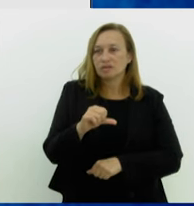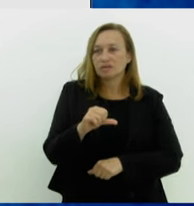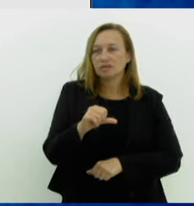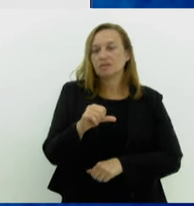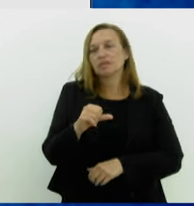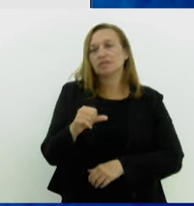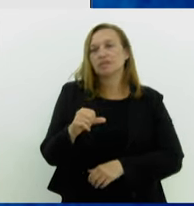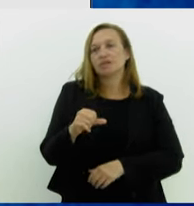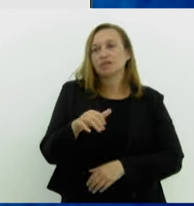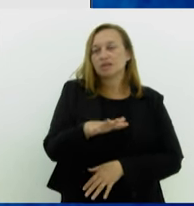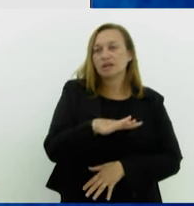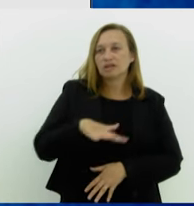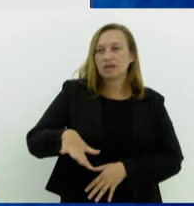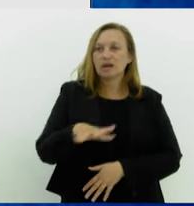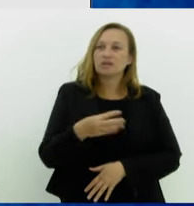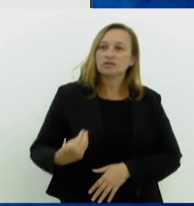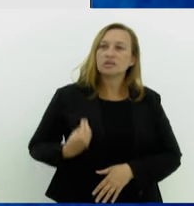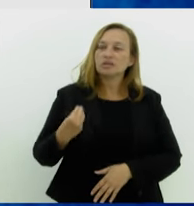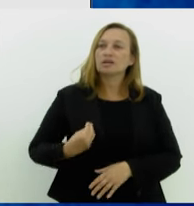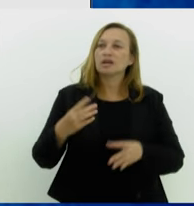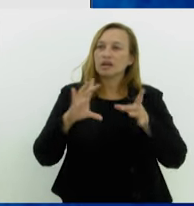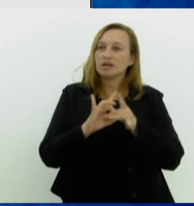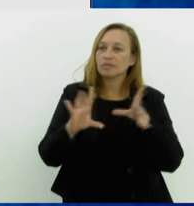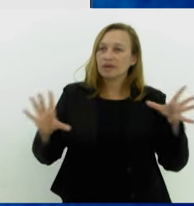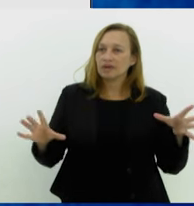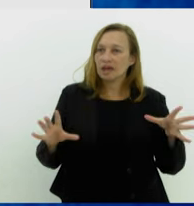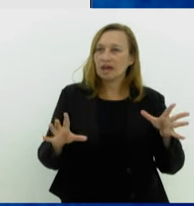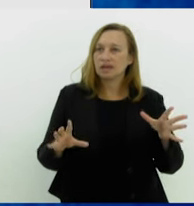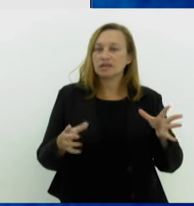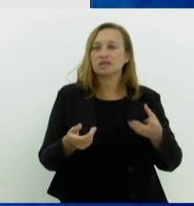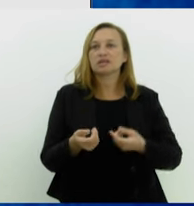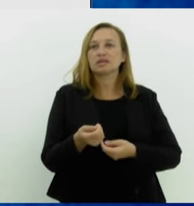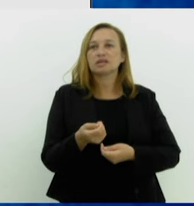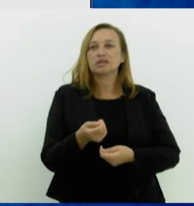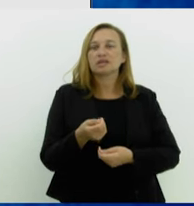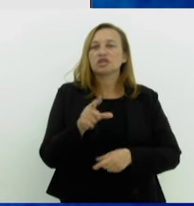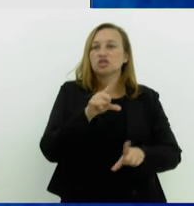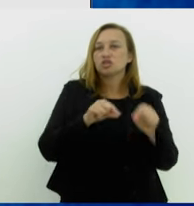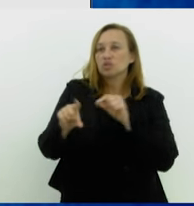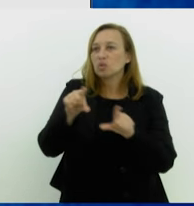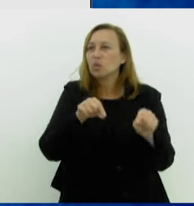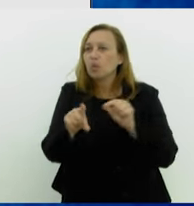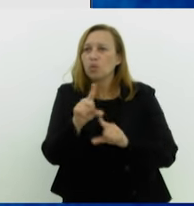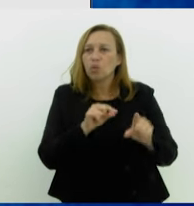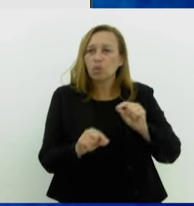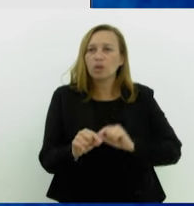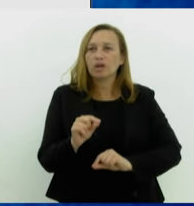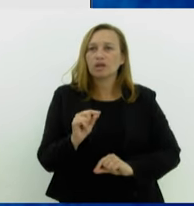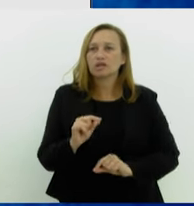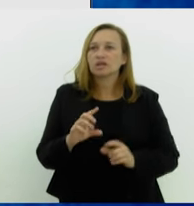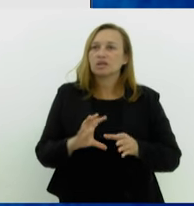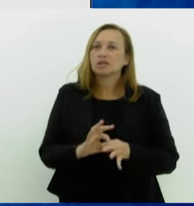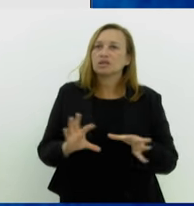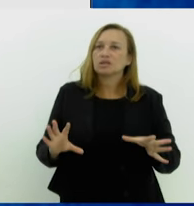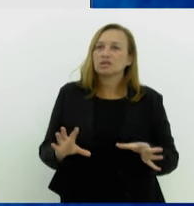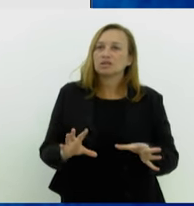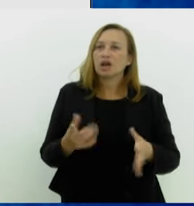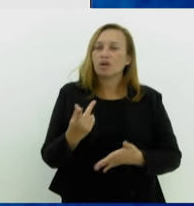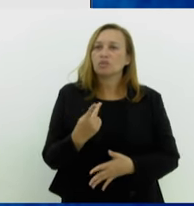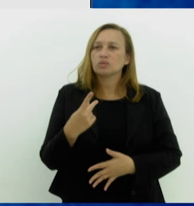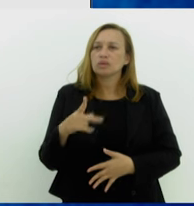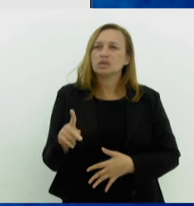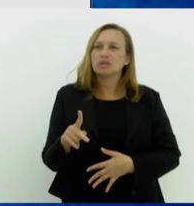estão por meio da questão da Liberdade financeira dela poder fazer escolhas ela poder talvez deixar o seu